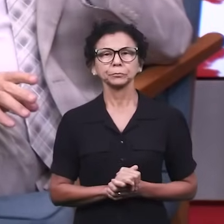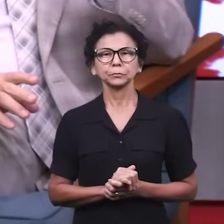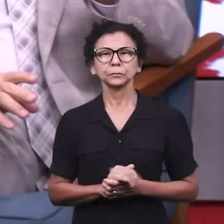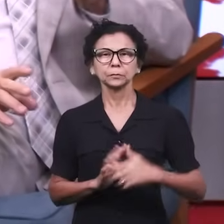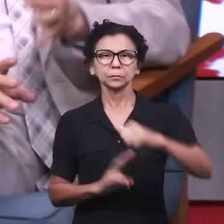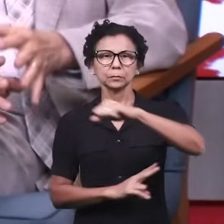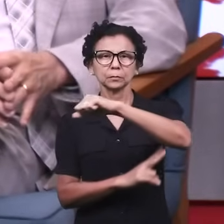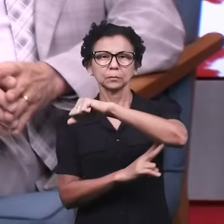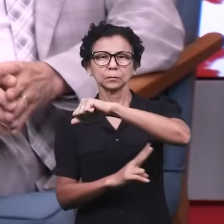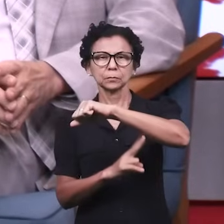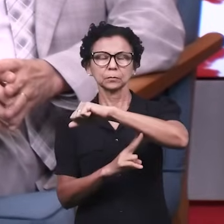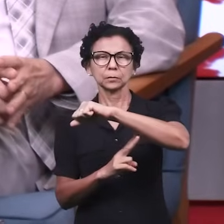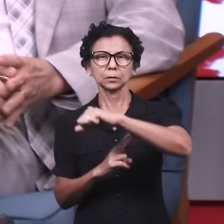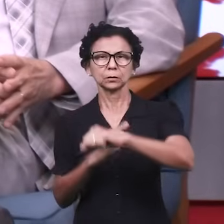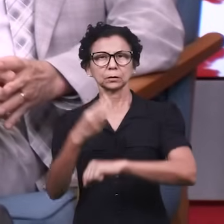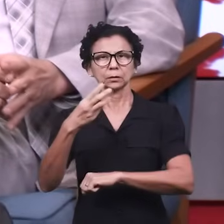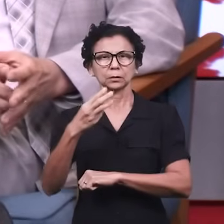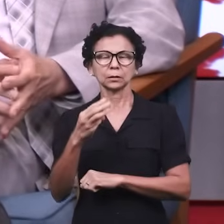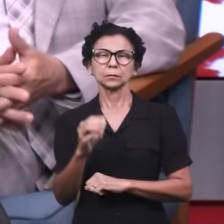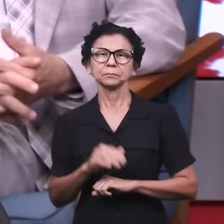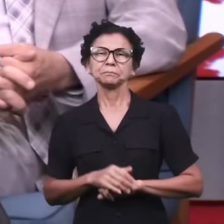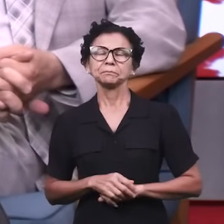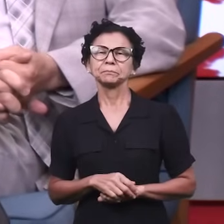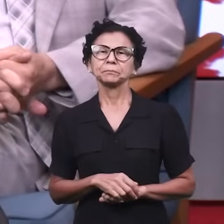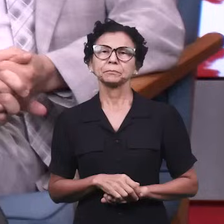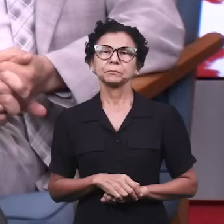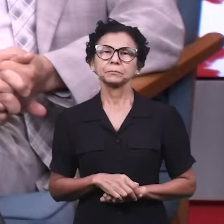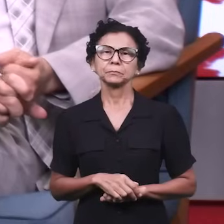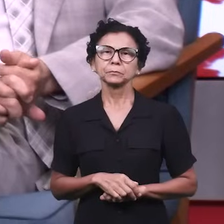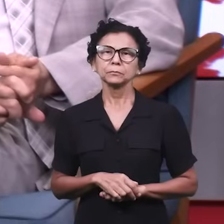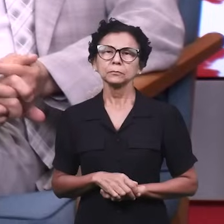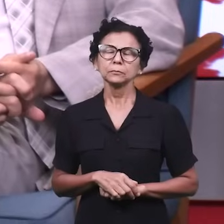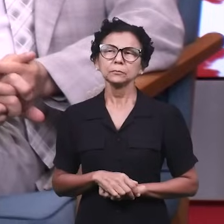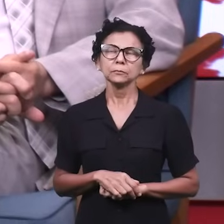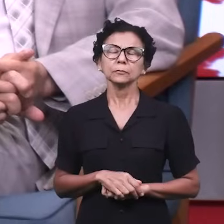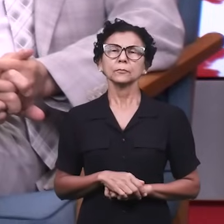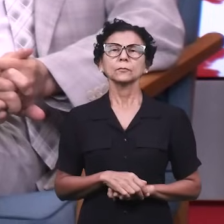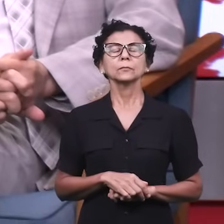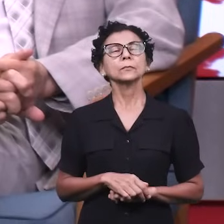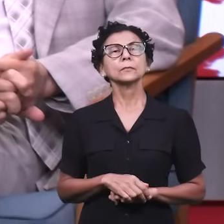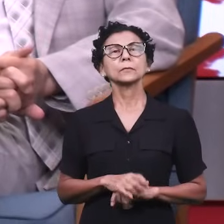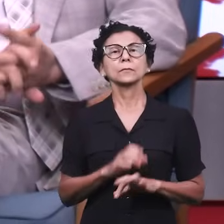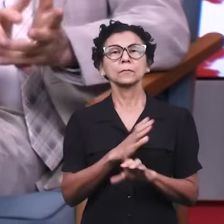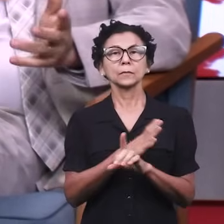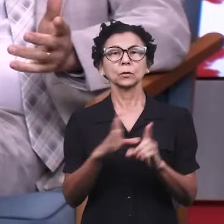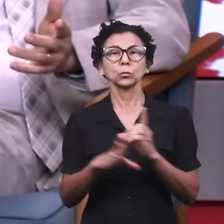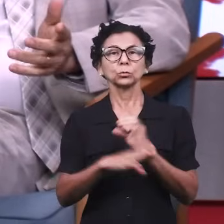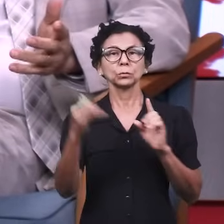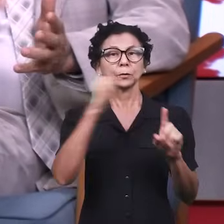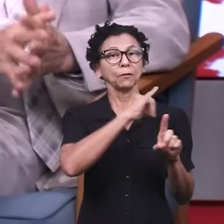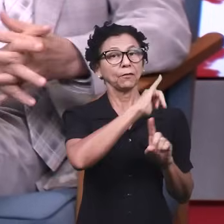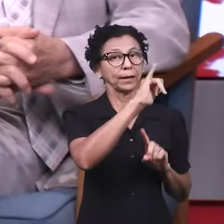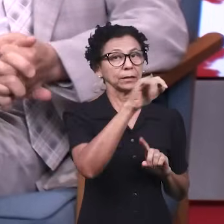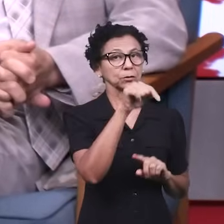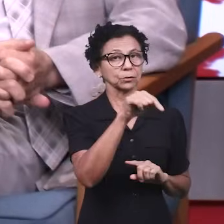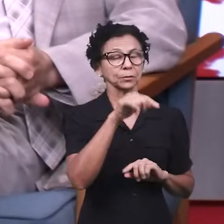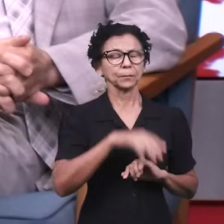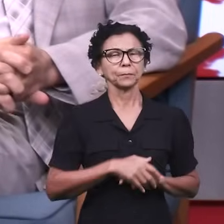Nós estávamos também na preparação para o culto e o Senhor deu uma revelação dizendo que naquela